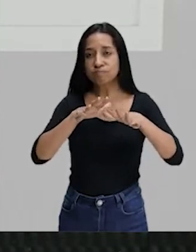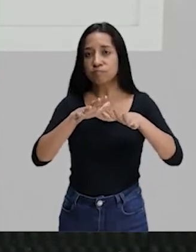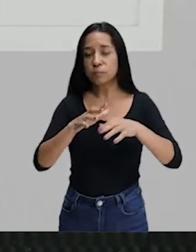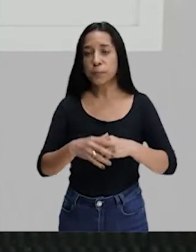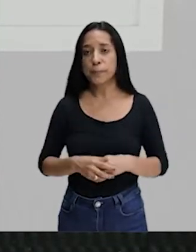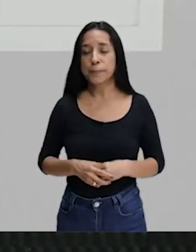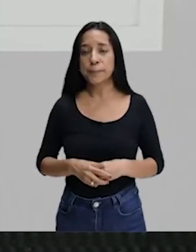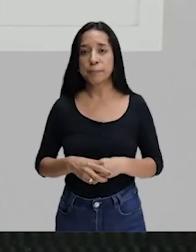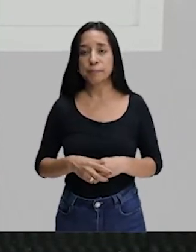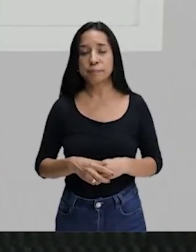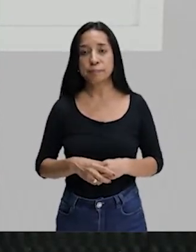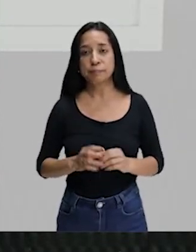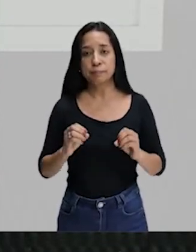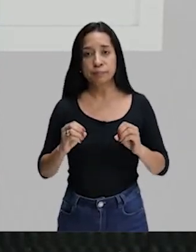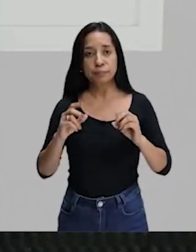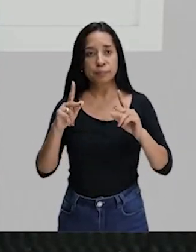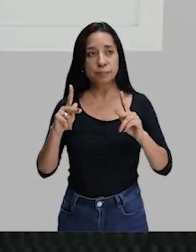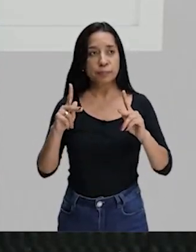agitação. Ok?